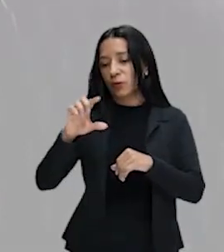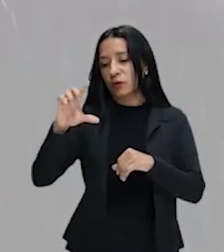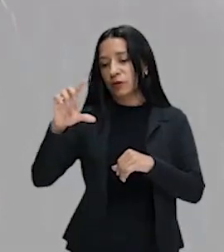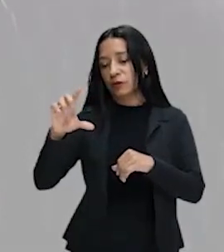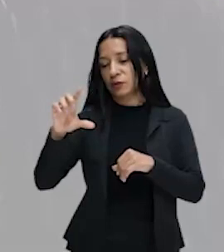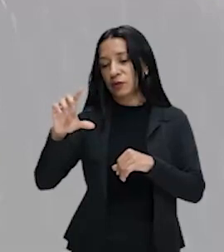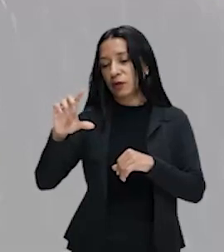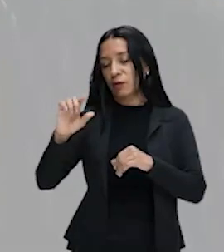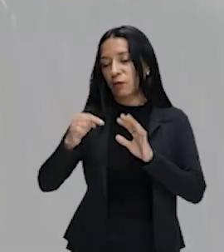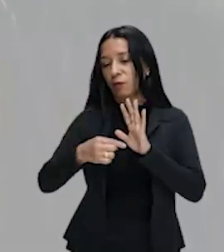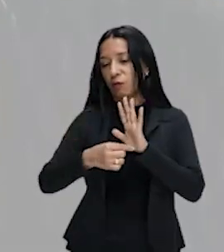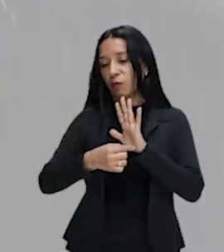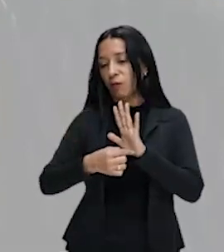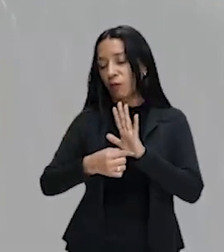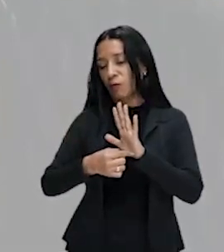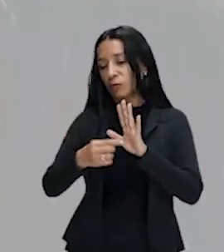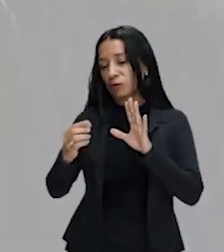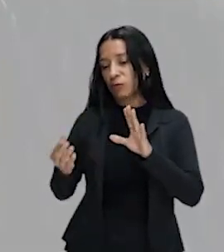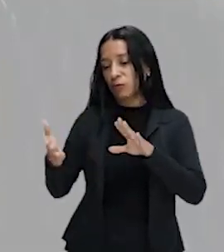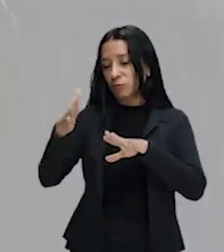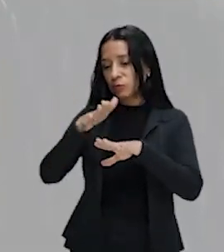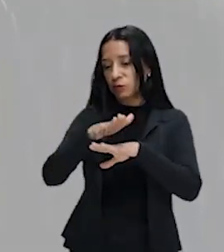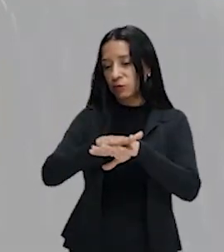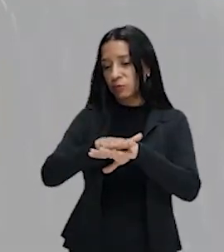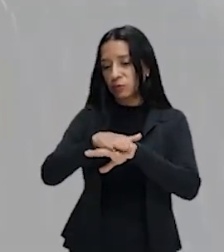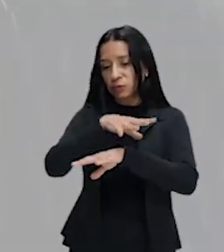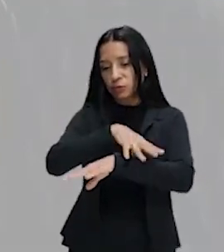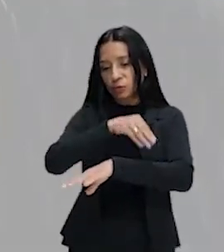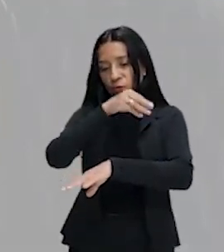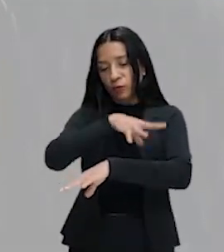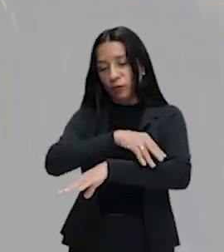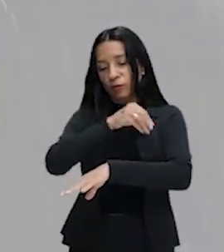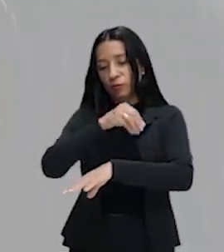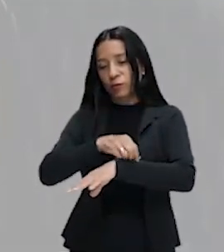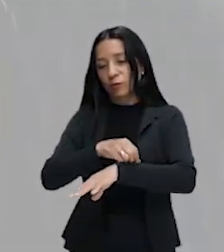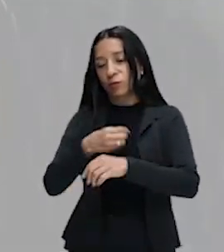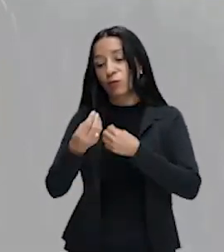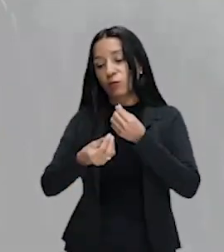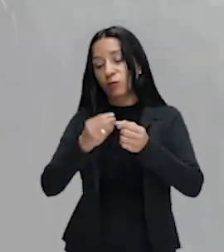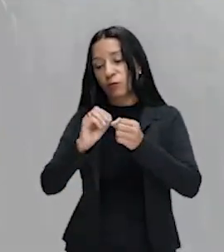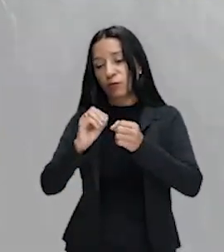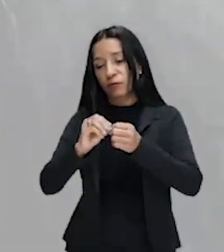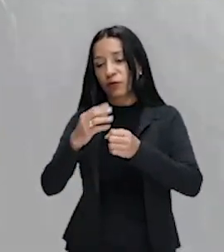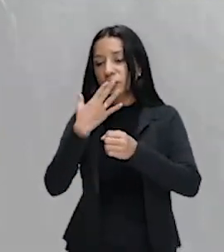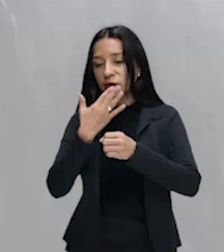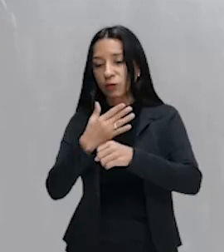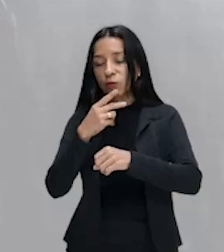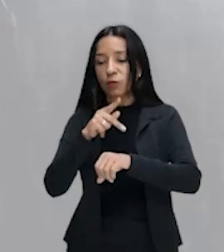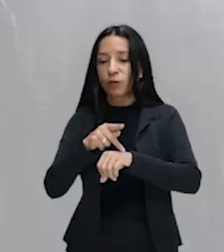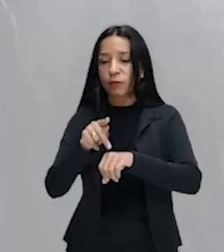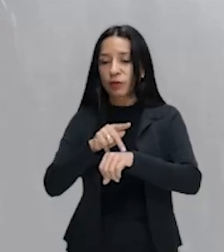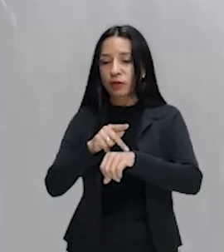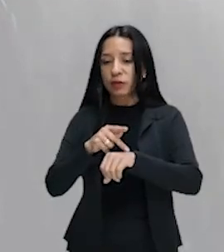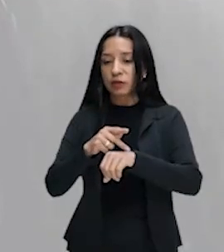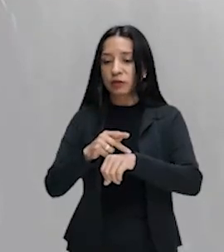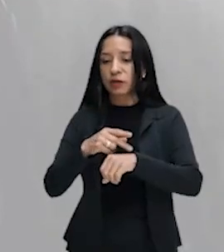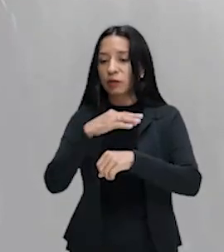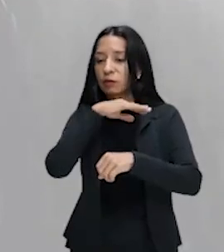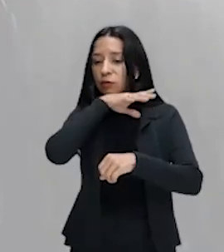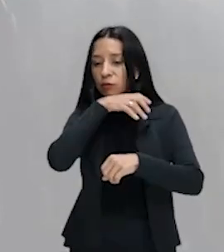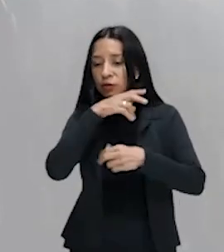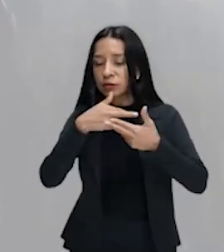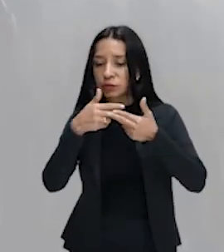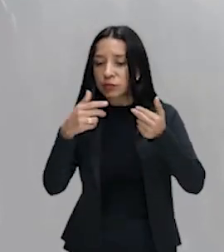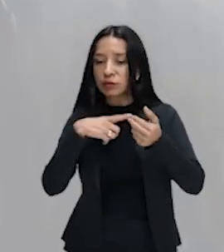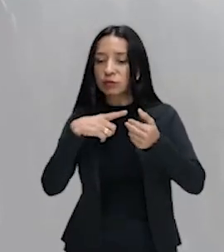Bzão deposite esse pigmento no pelo do animal. Então, como ele produz o pigmento preto, o animal vai ter a coloração